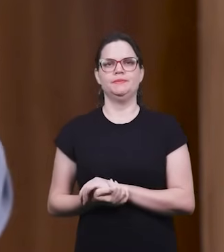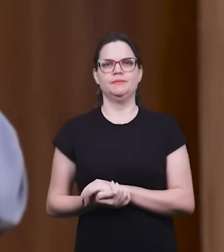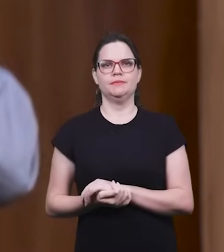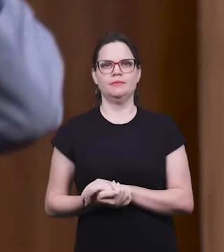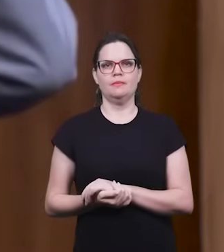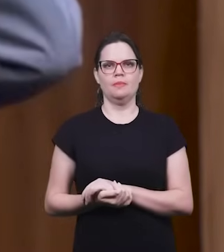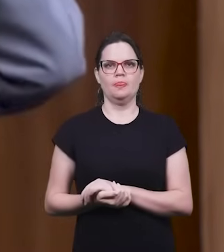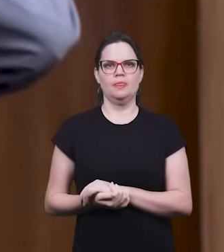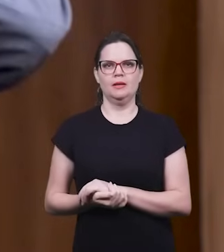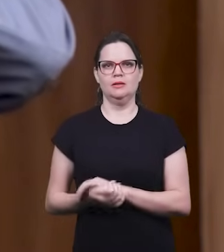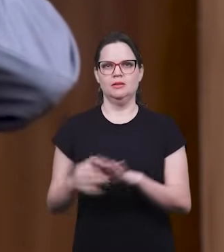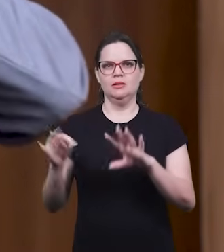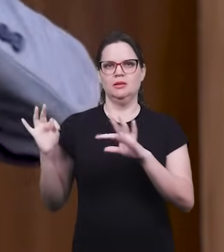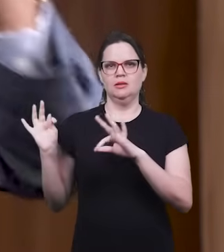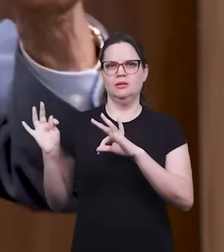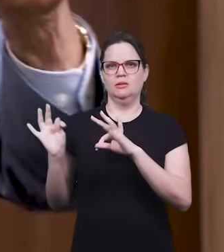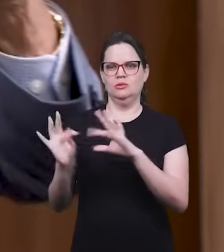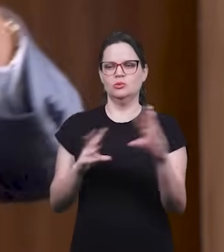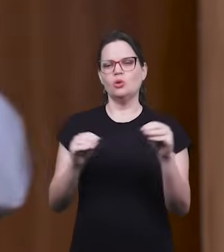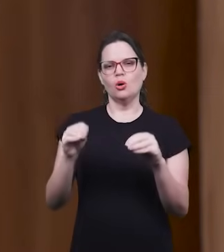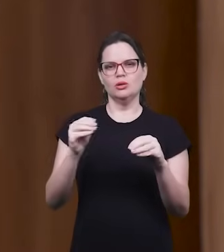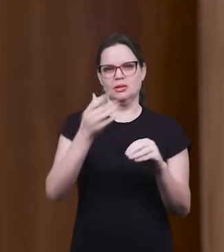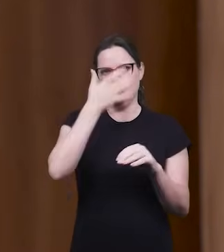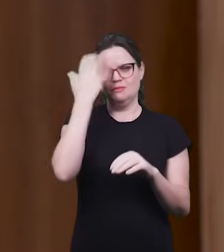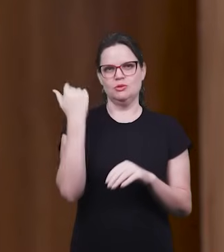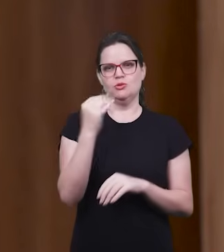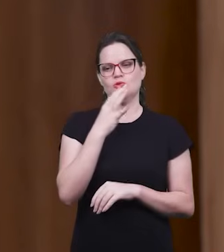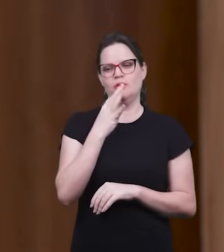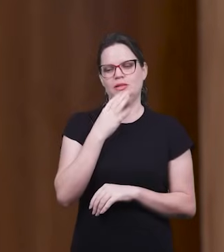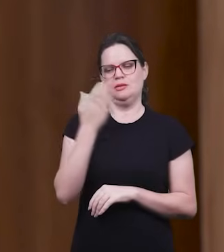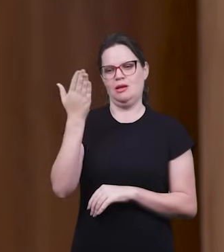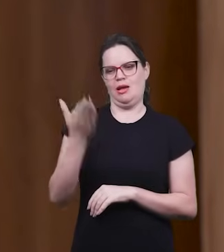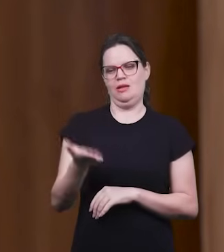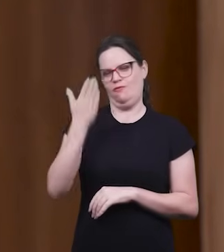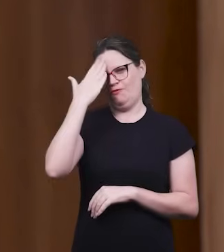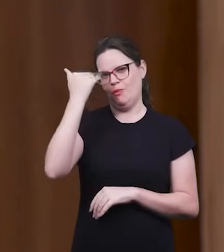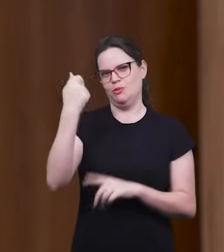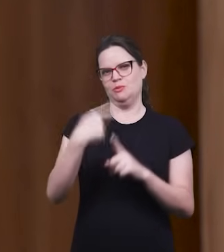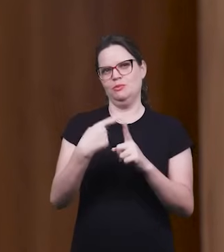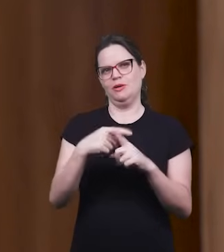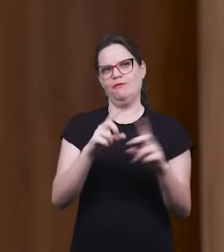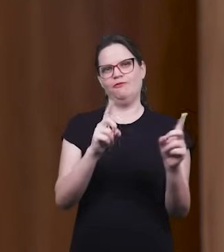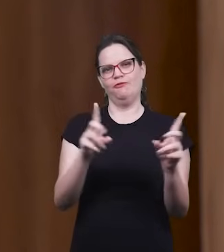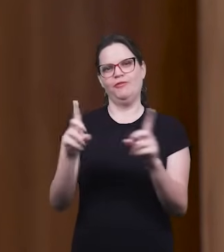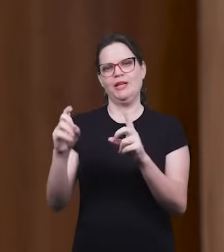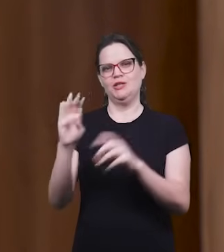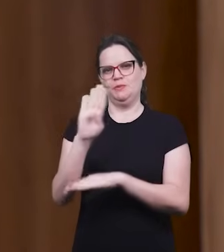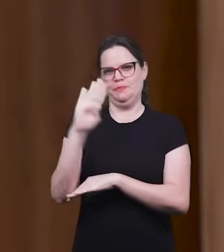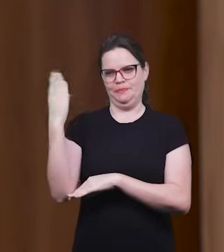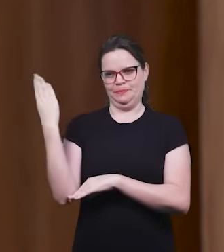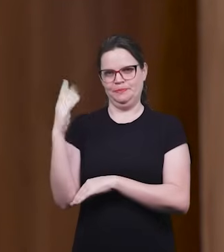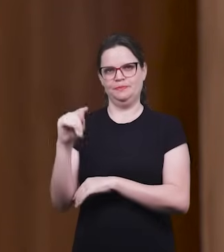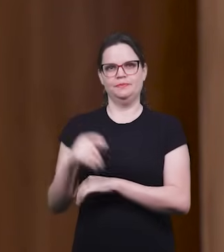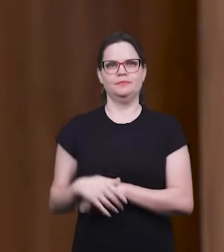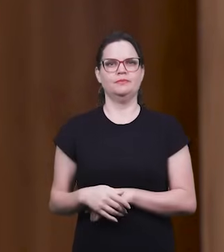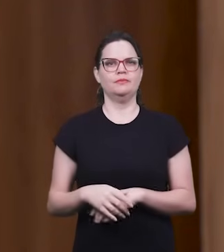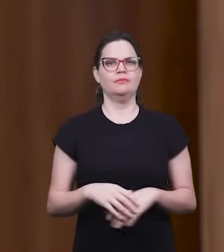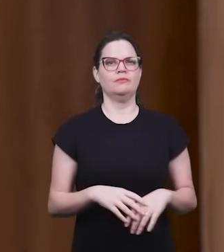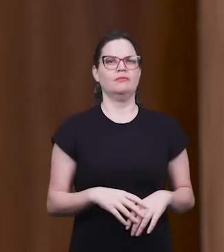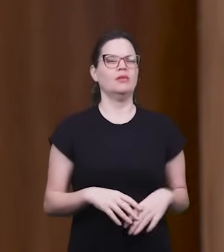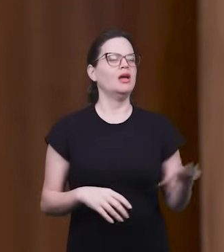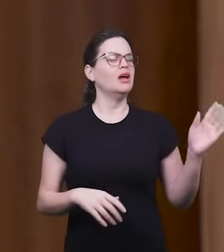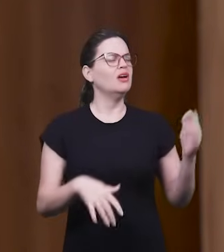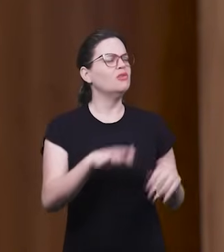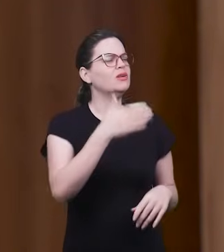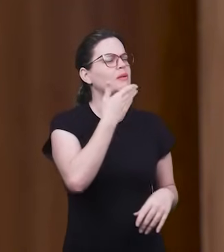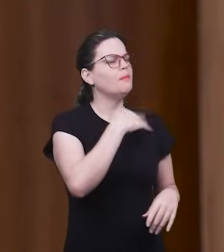não media, então tudo, ele era conhecido em Milabé por vender a lenha. Aí eu falei, papai, por que você só